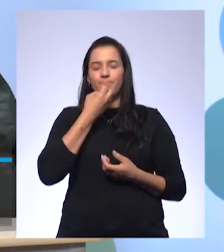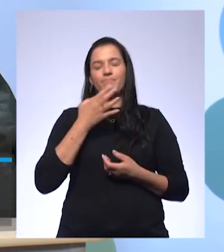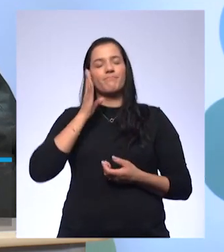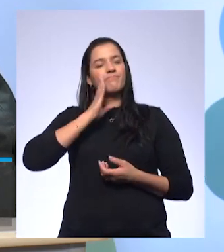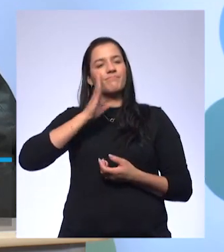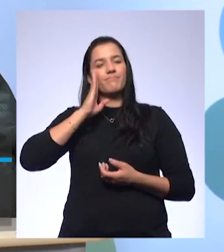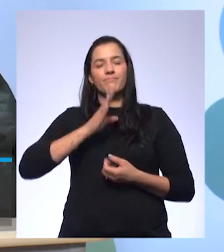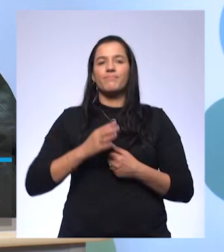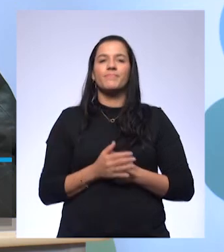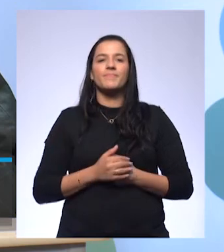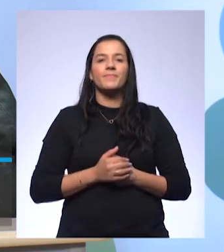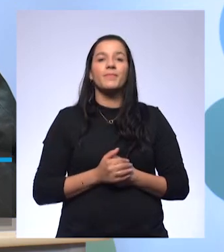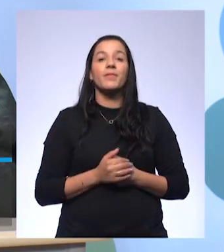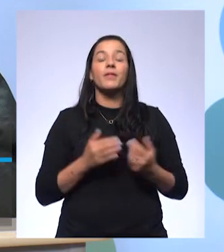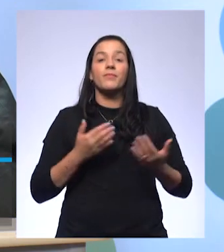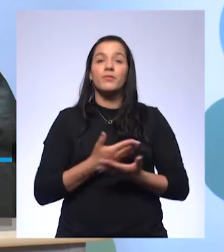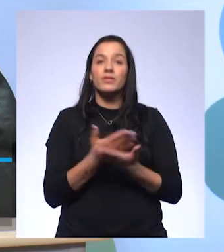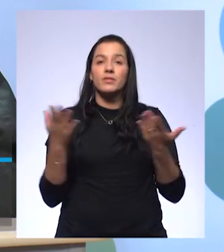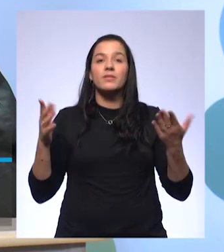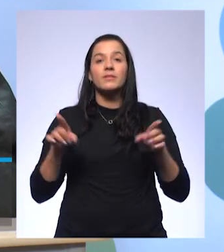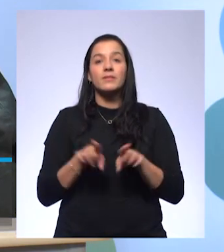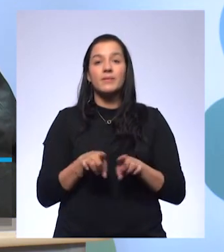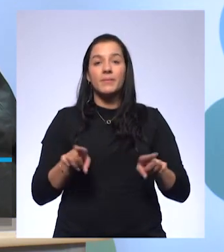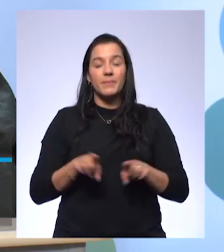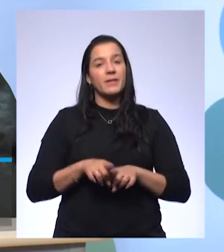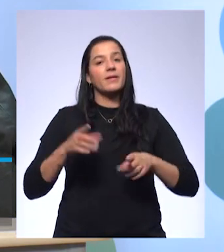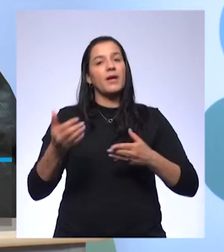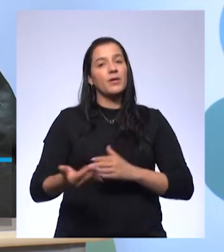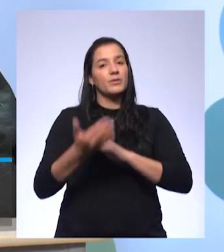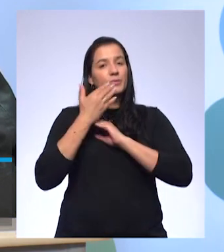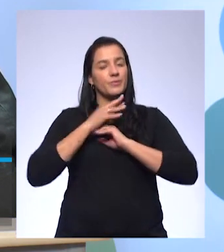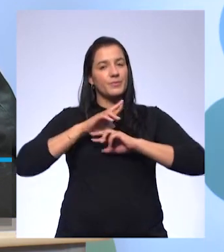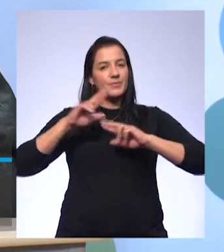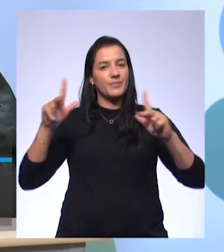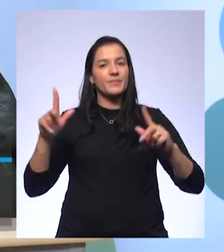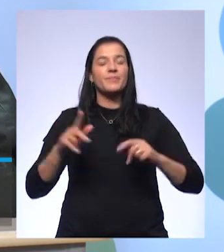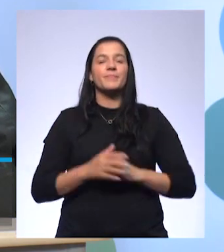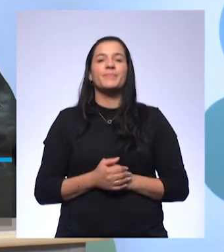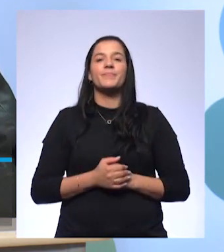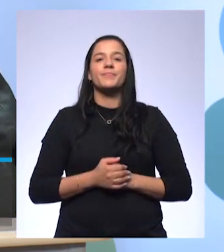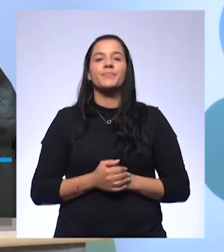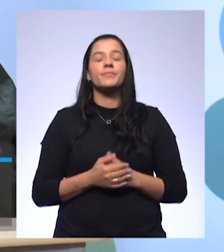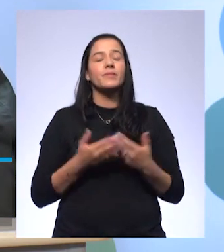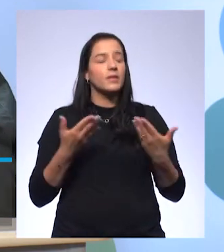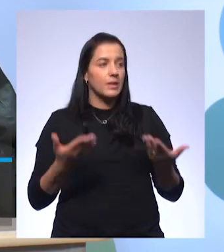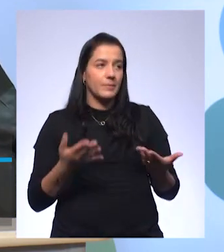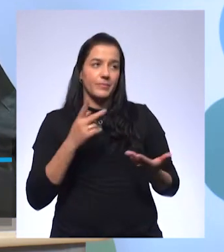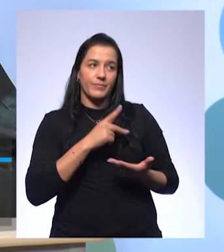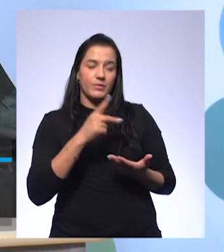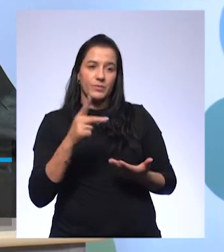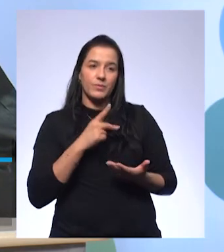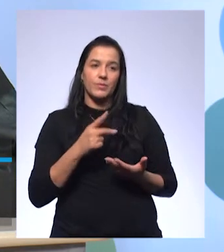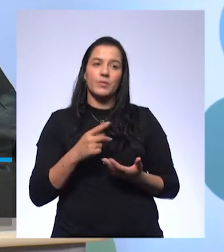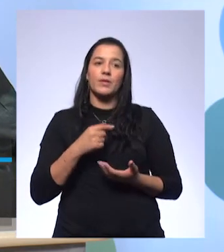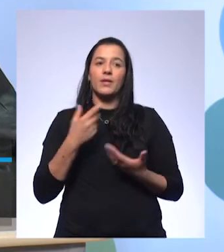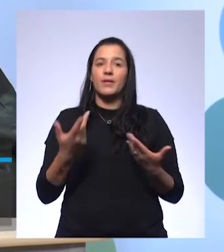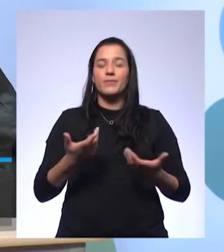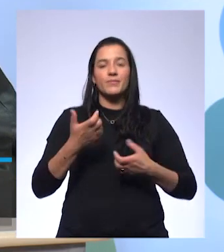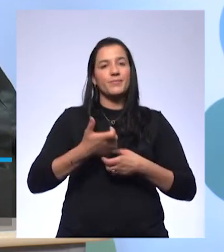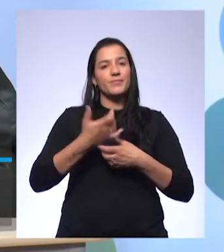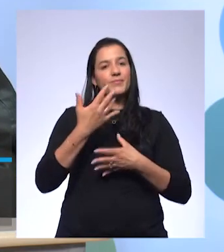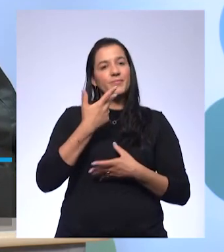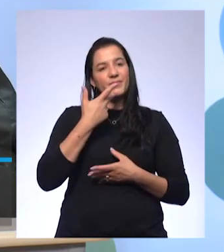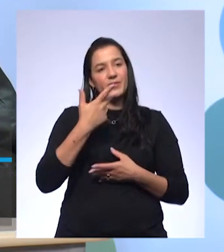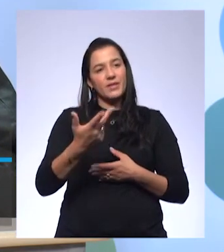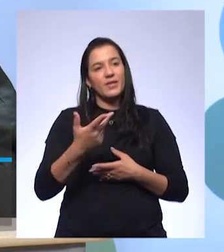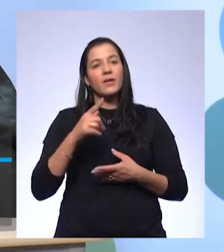professores. Vocês também fazem a diferença. E, professora Luíse, eu não vou tecer comentário,